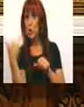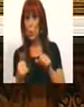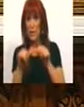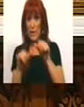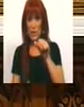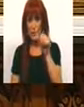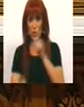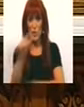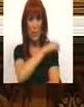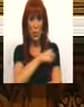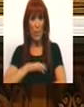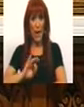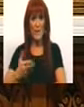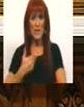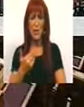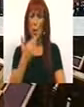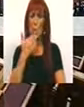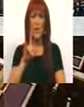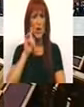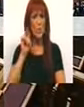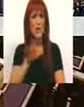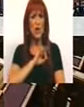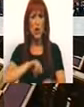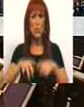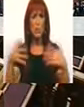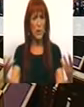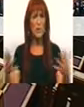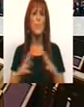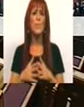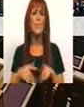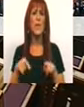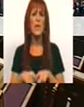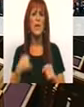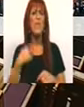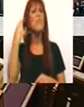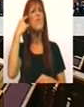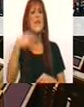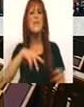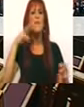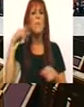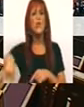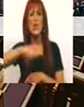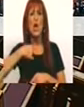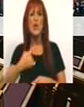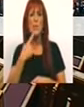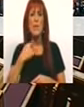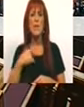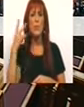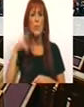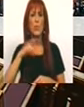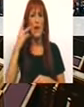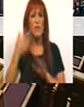e não pense sobre a ser presidente eu acho chato uma vez a gente se entende portugal vive uma urgência